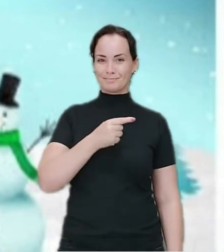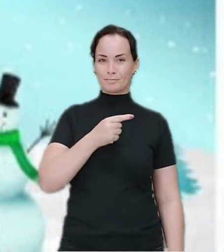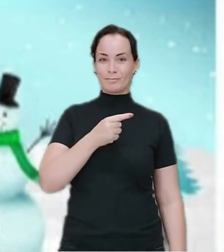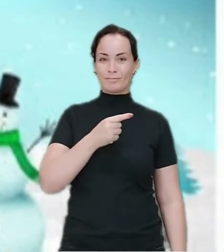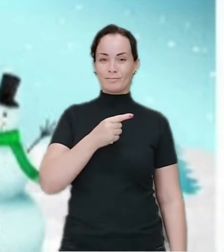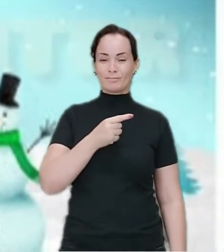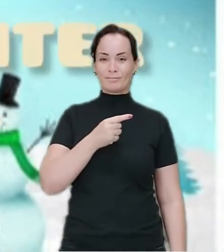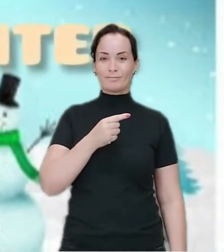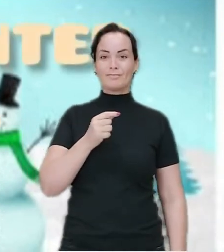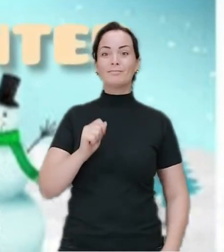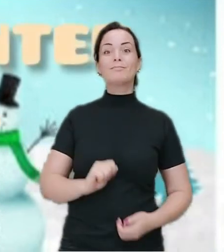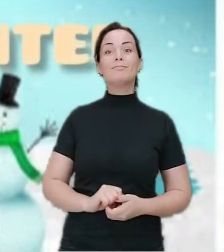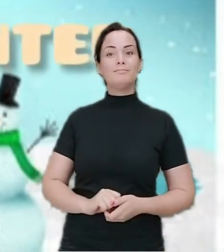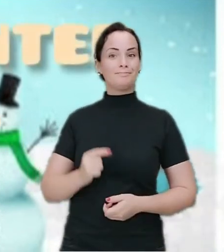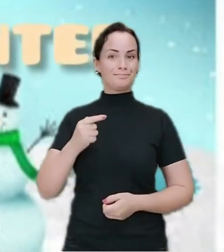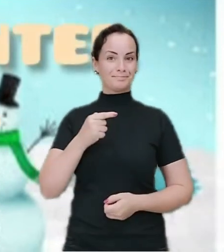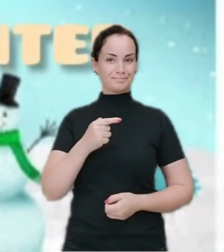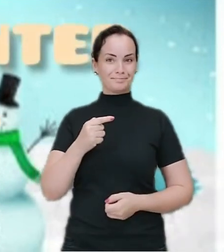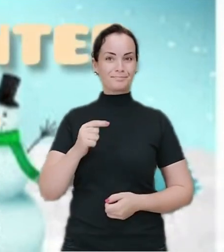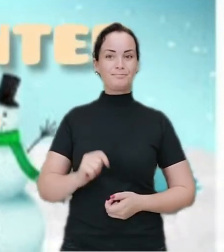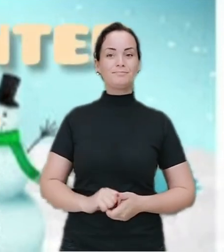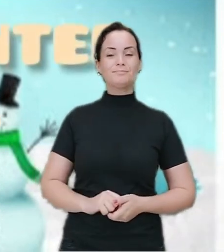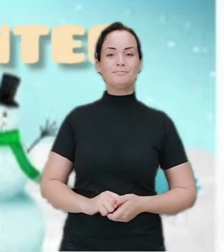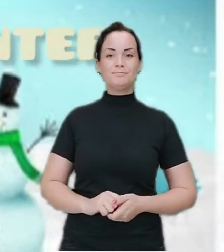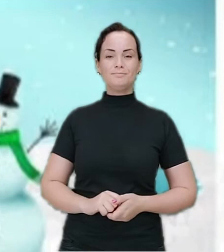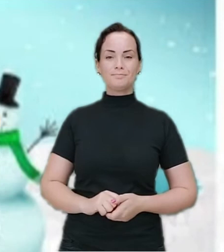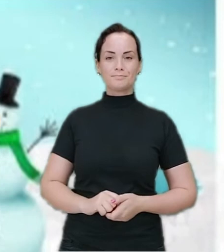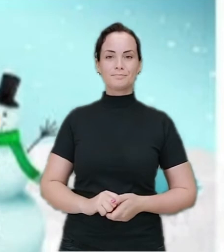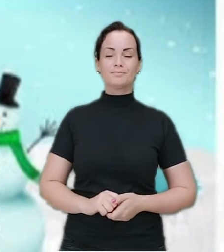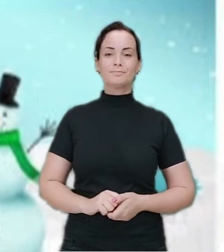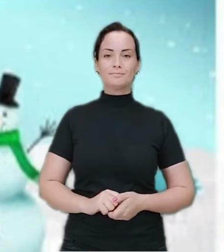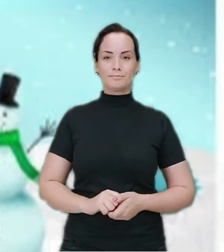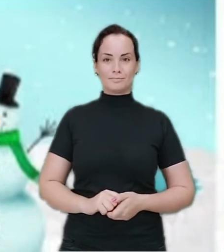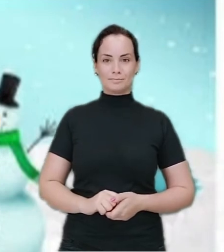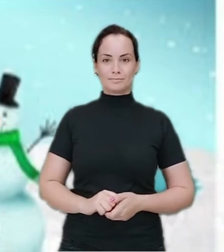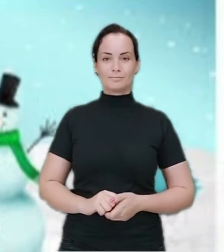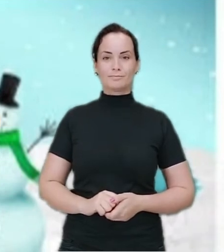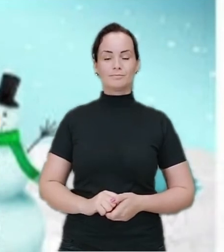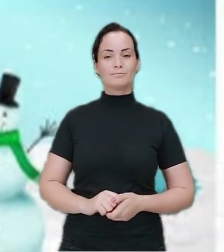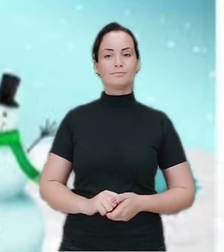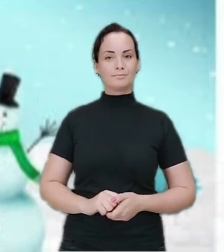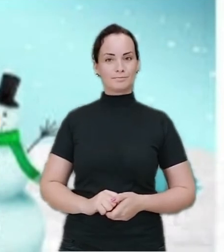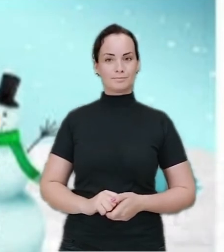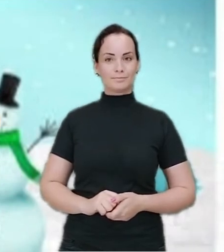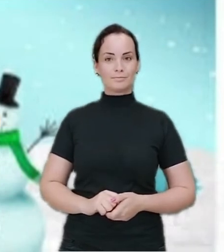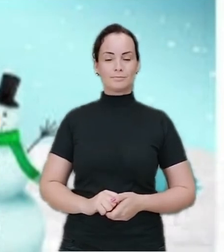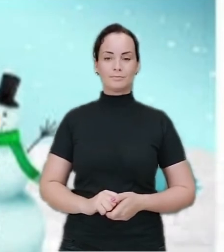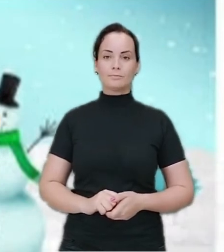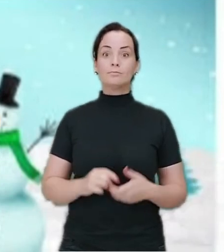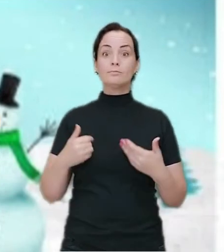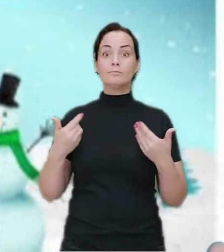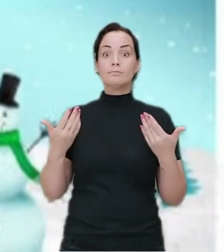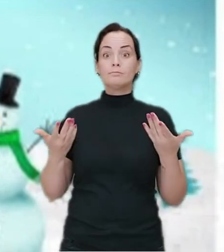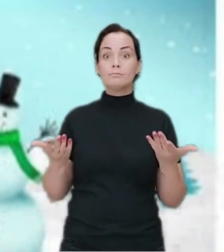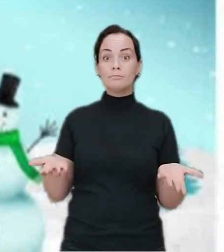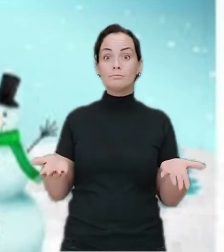Autumn e winter. Spring, summer, autumn, winter. Very good. Em qual season of